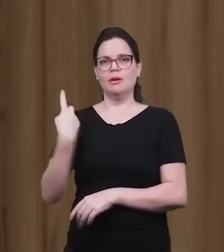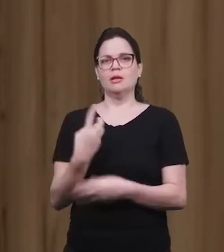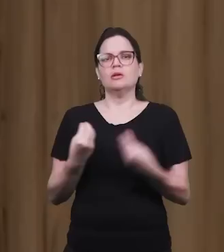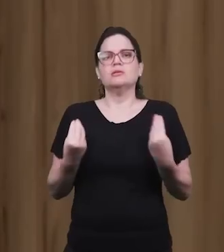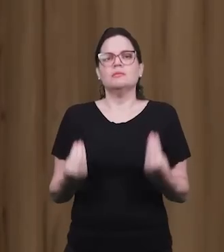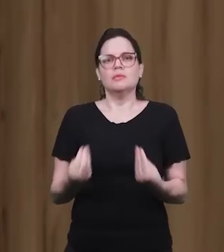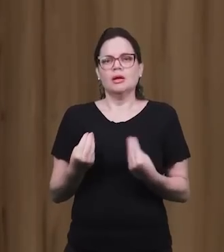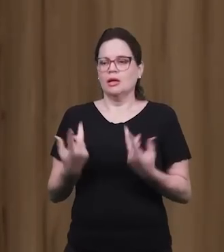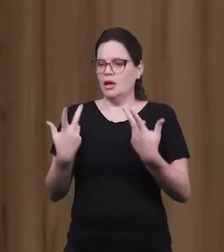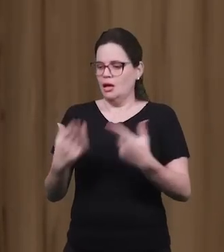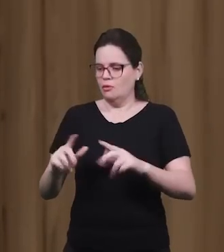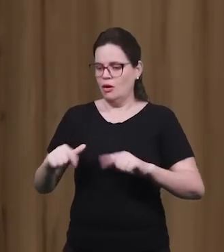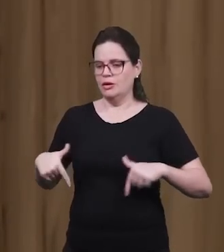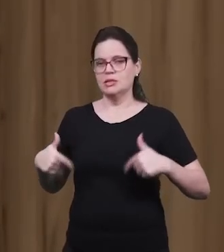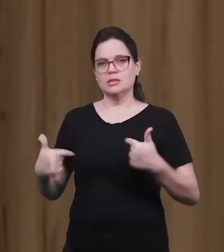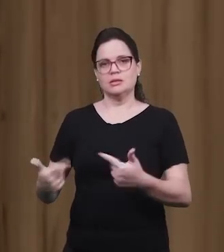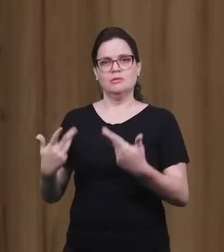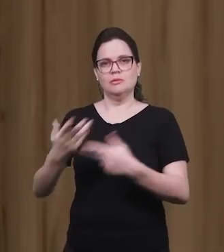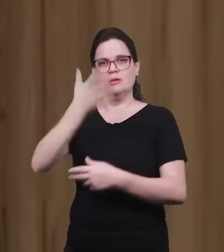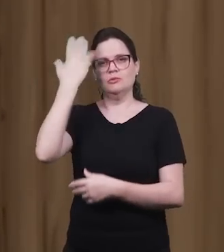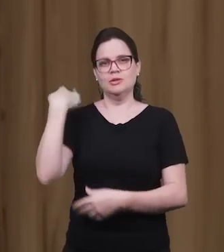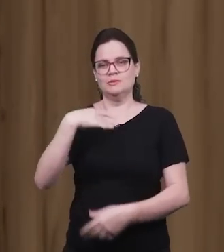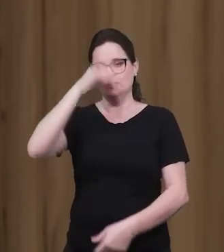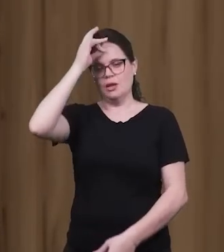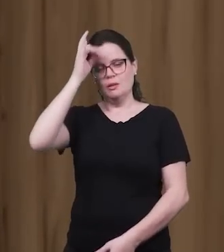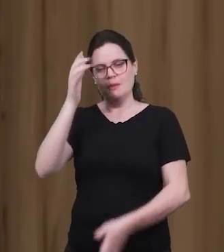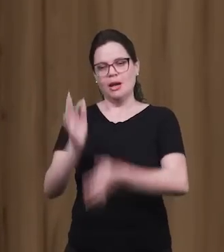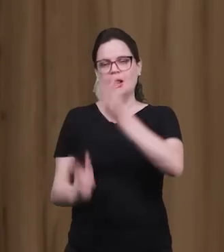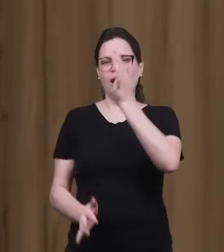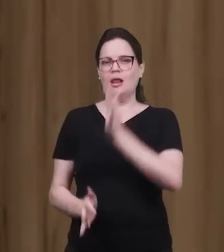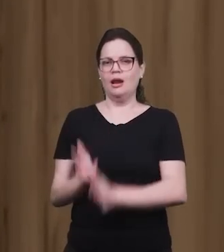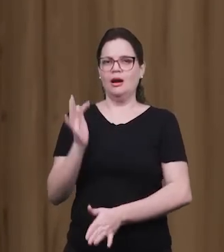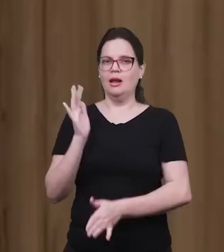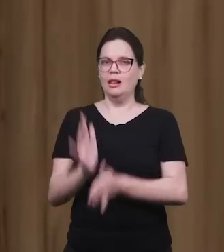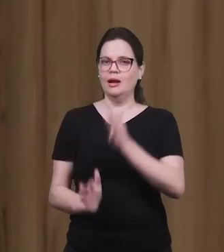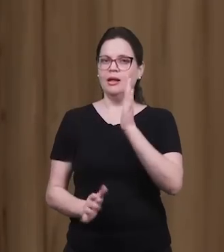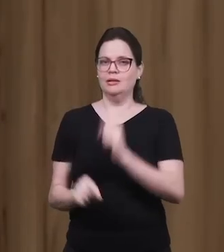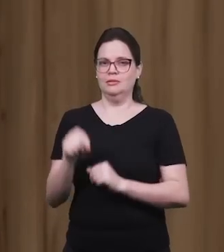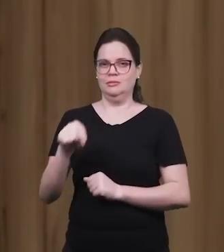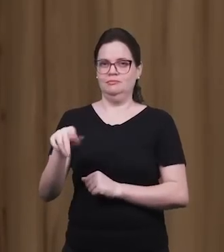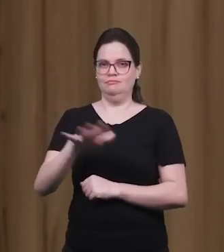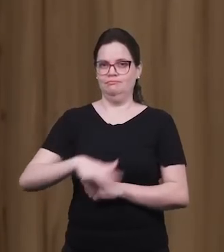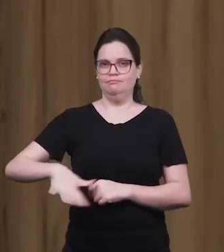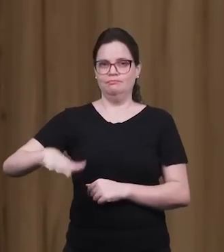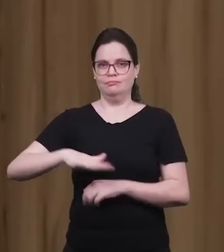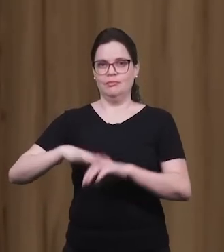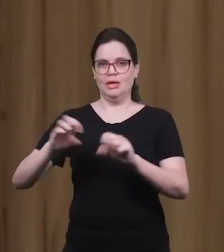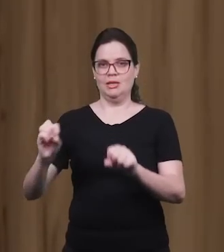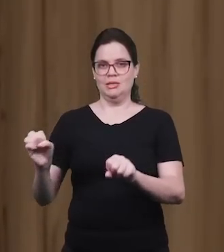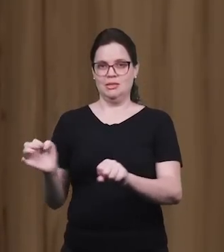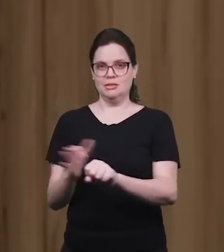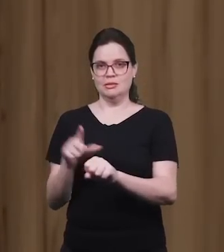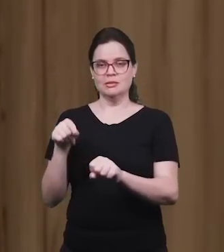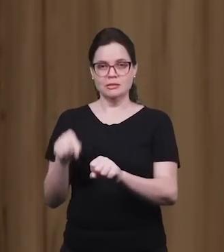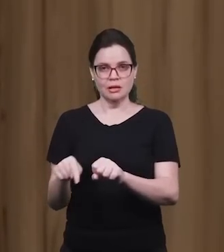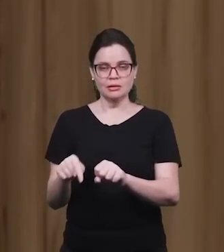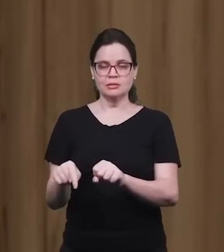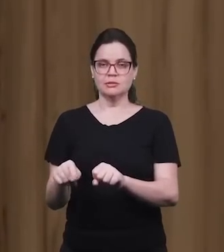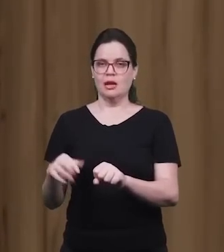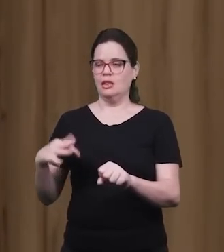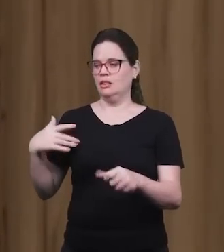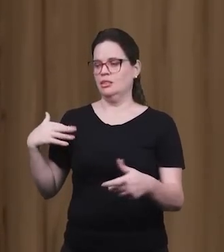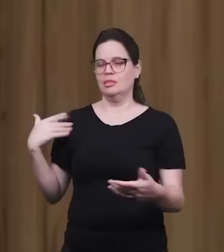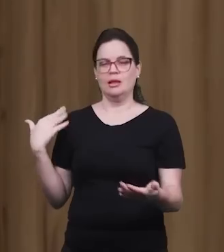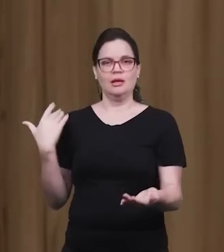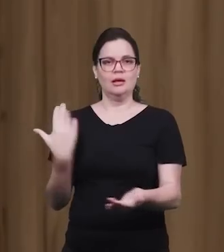remanescente fiel. E a mesma operação que o Espírito Santo operou lá no meio daqueles restantes de Sardes,